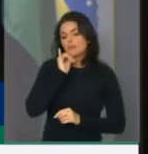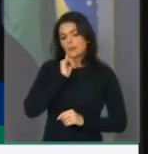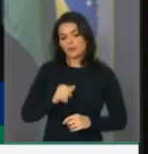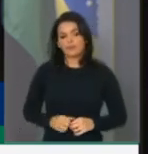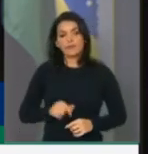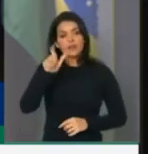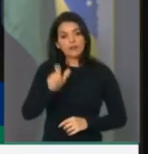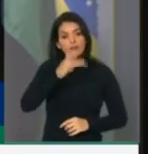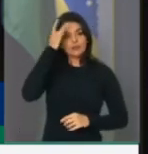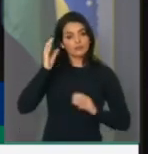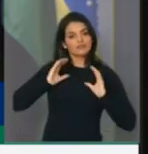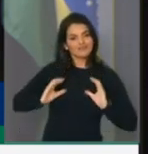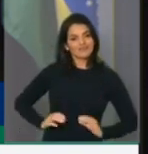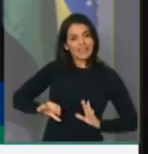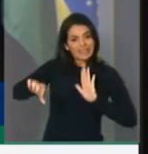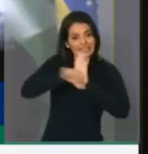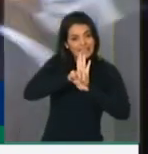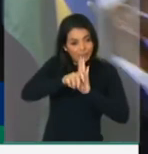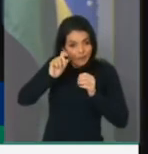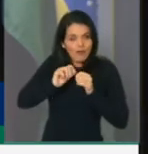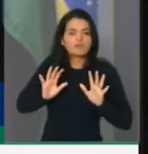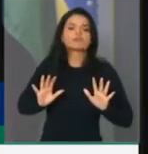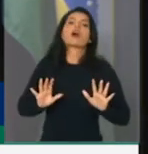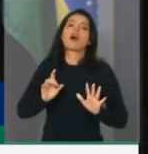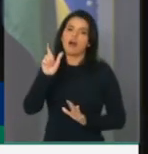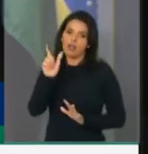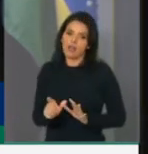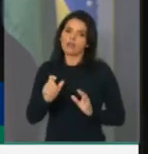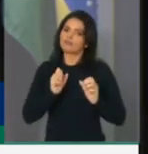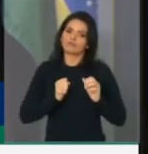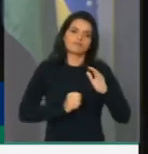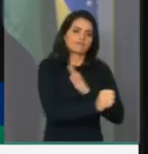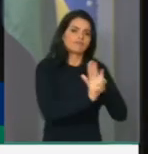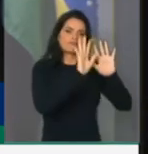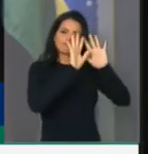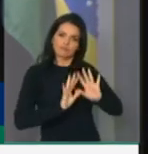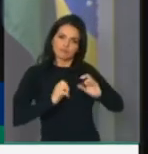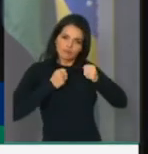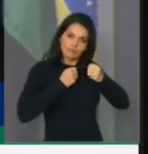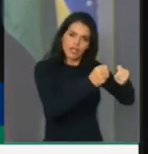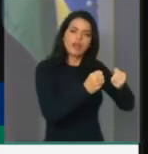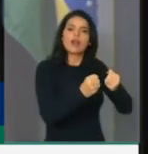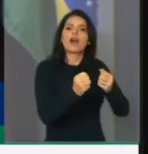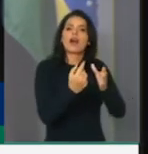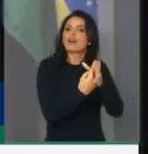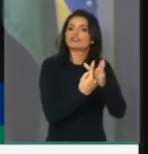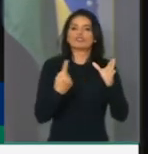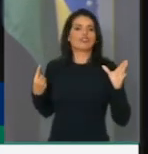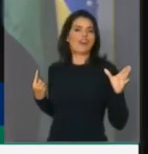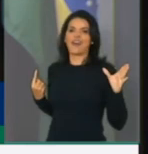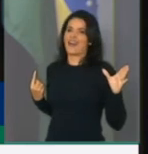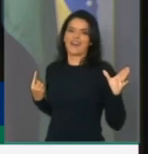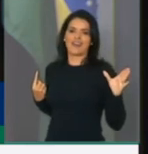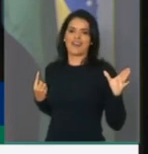o cidadão comete um crime E aí sim ele tem que ser encarcerado tirado da sociedade do